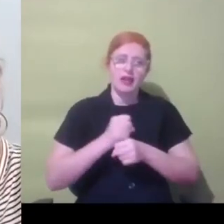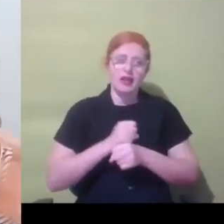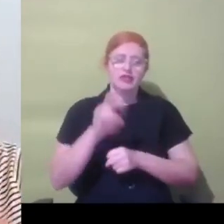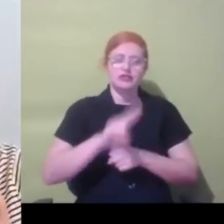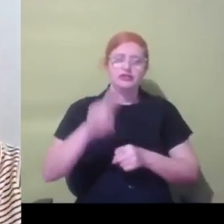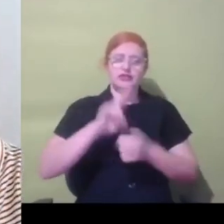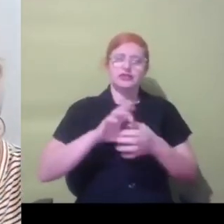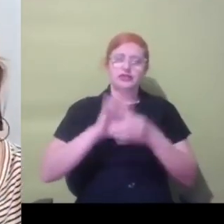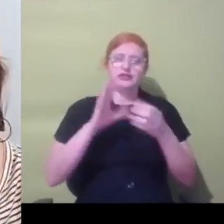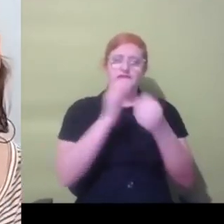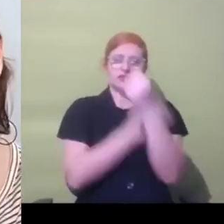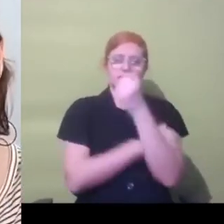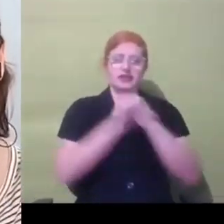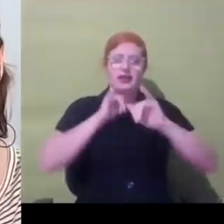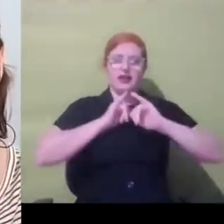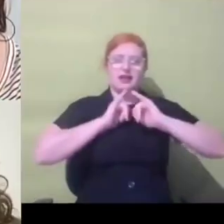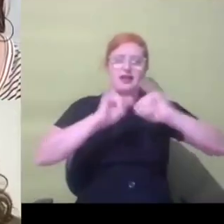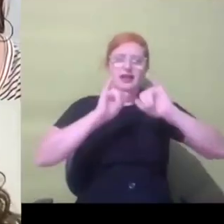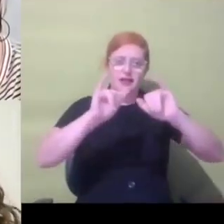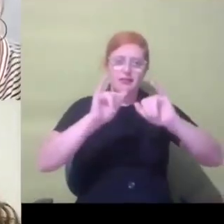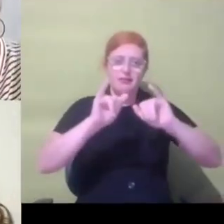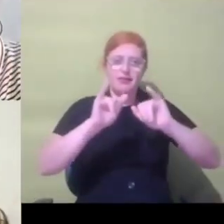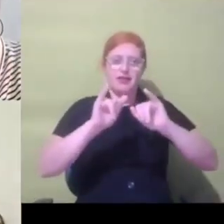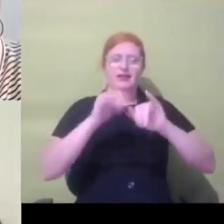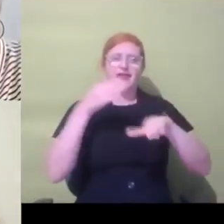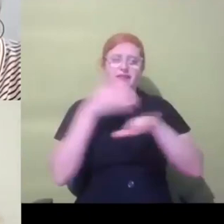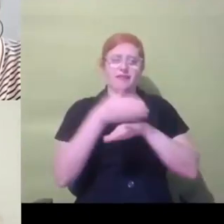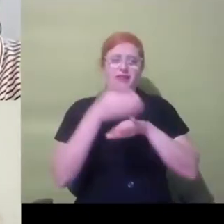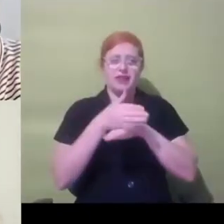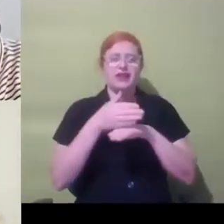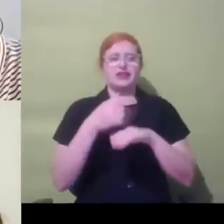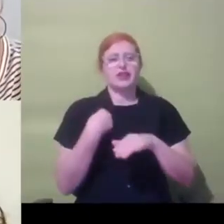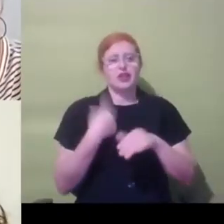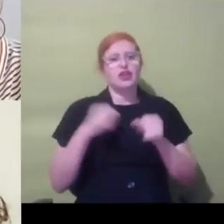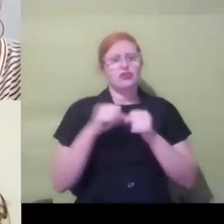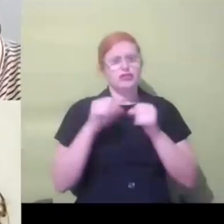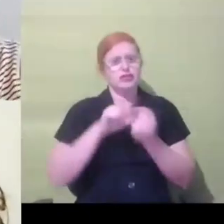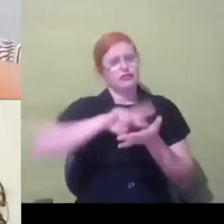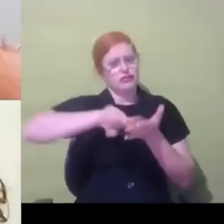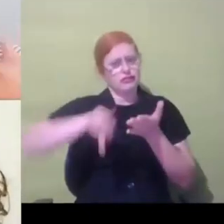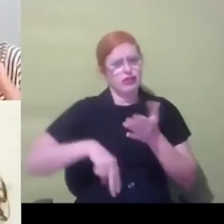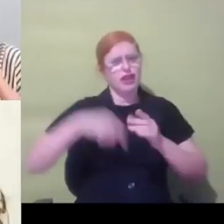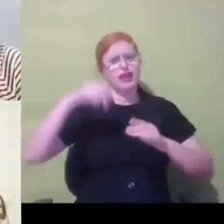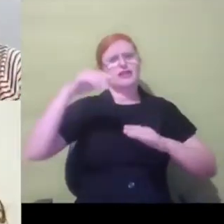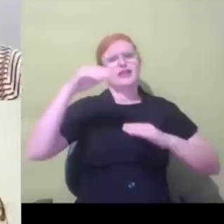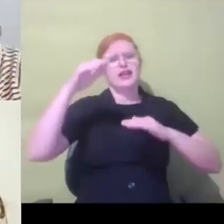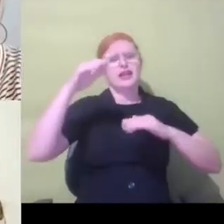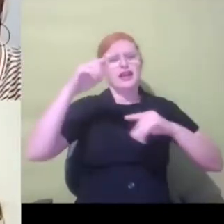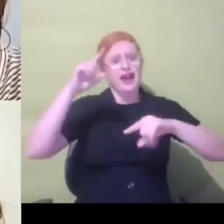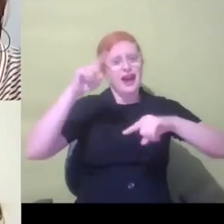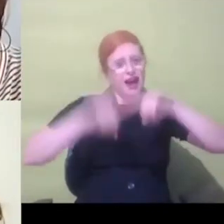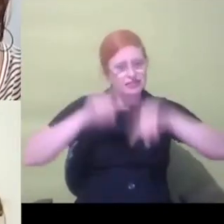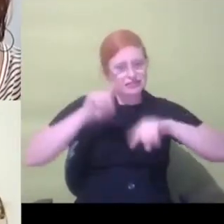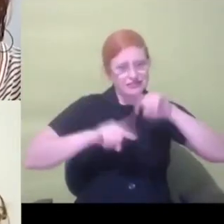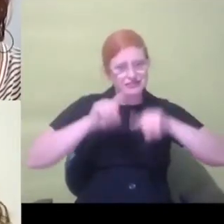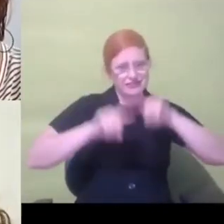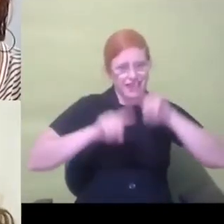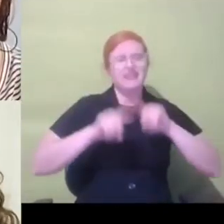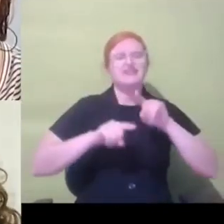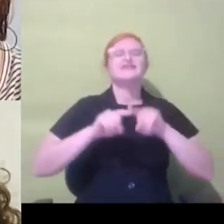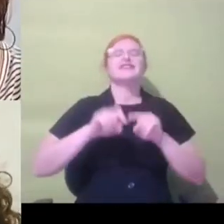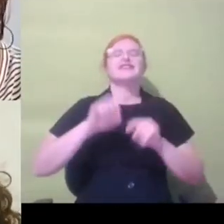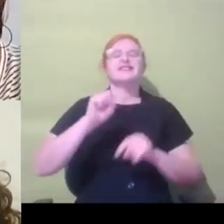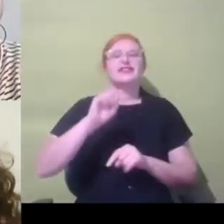que essa campanha faz parte. A gente está fazendo várias atividades, a Sofia está bem engajada no processo dos